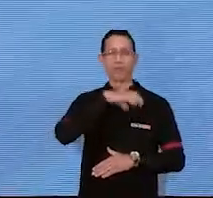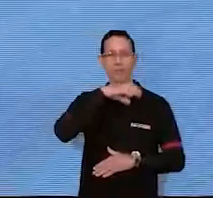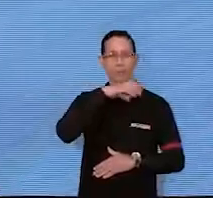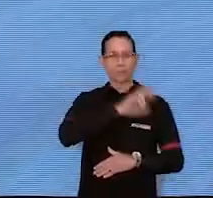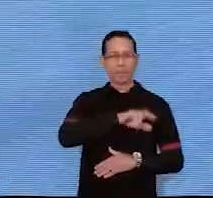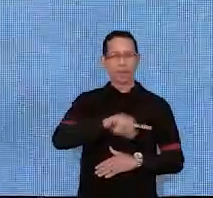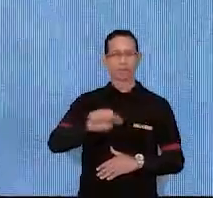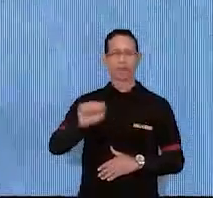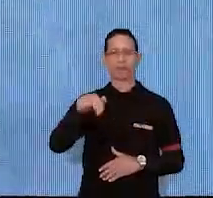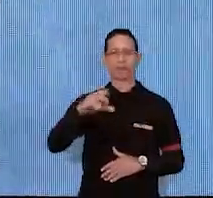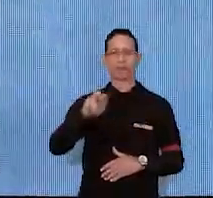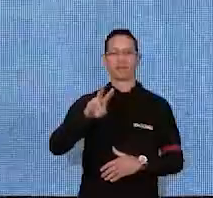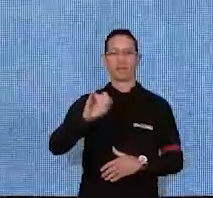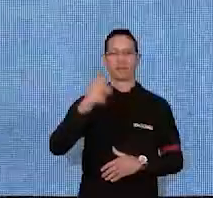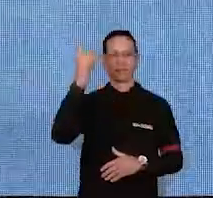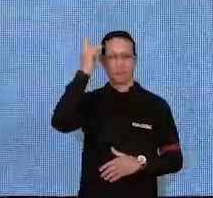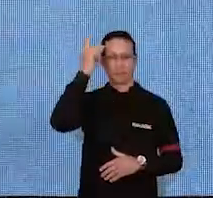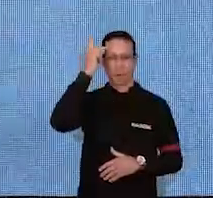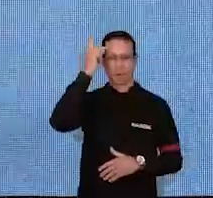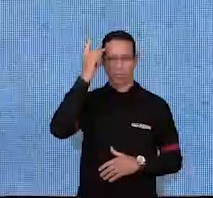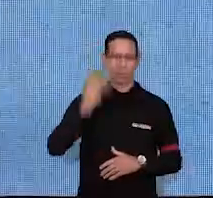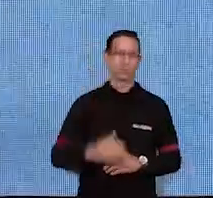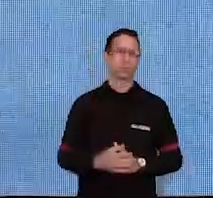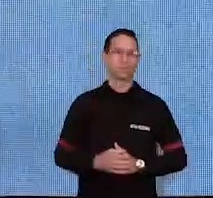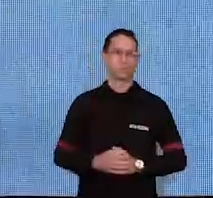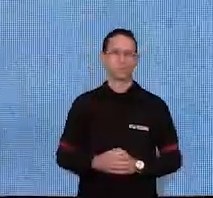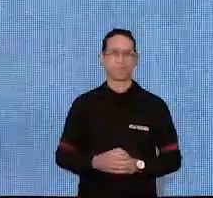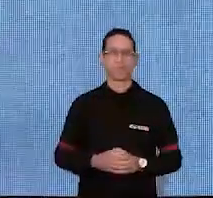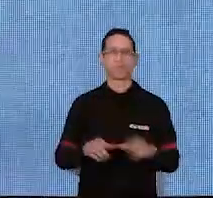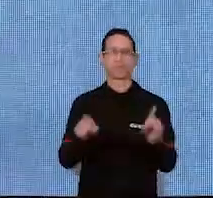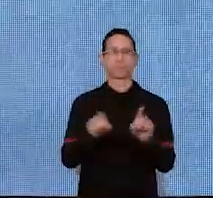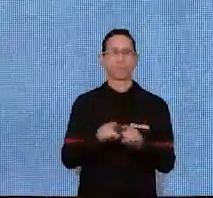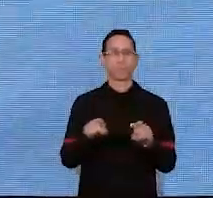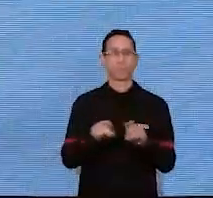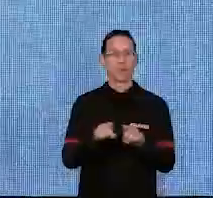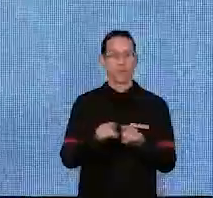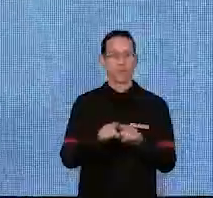da Anclivepa de São Paulo. E também,